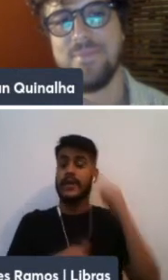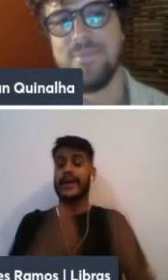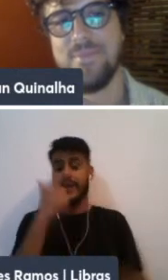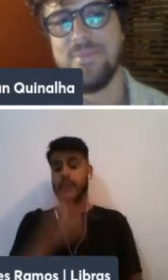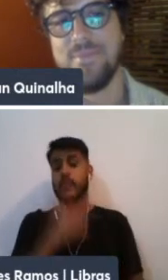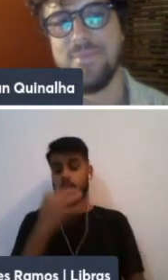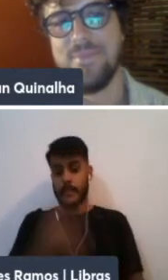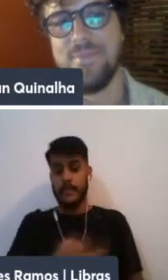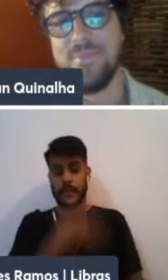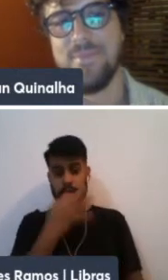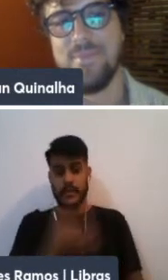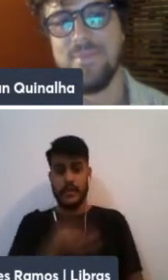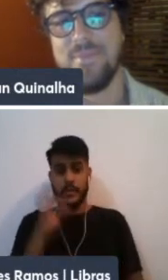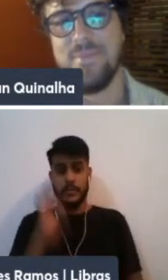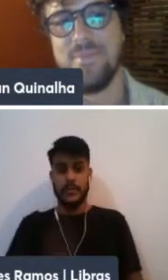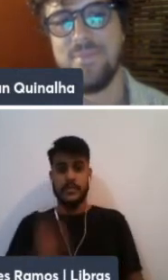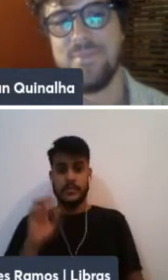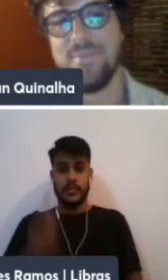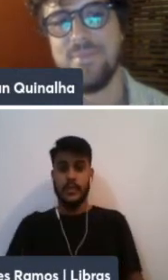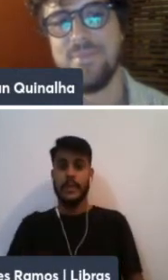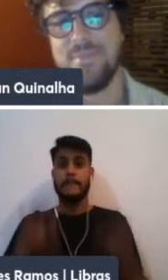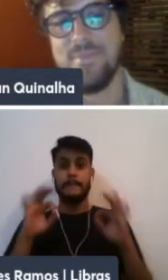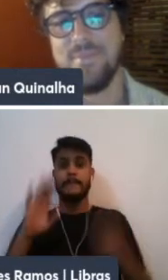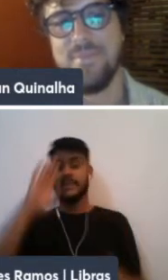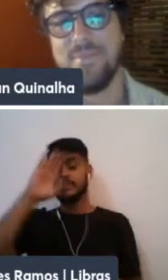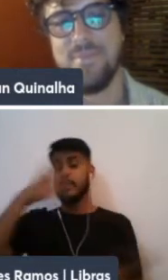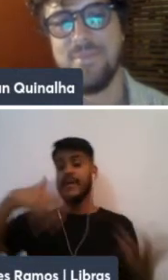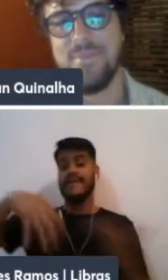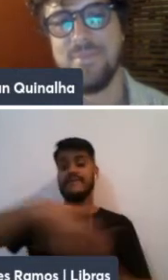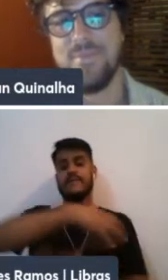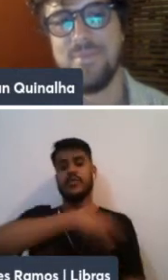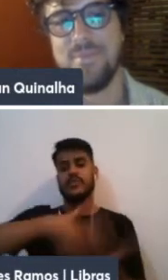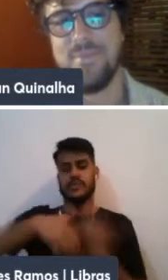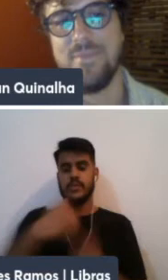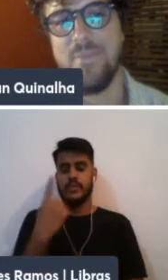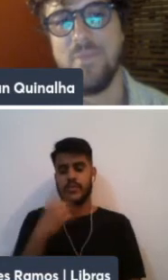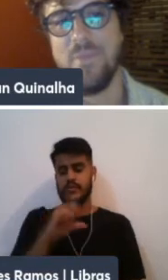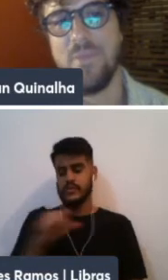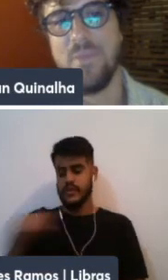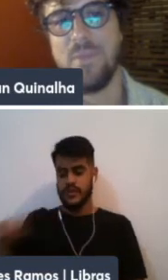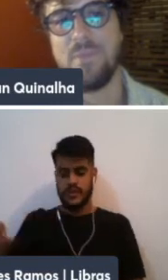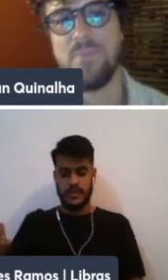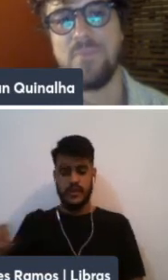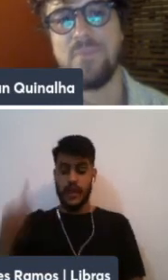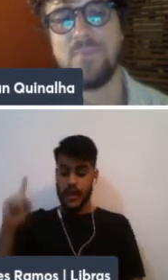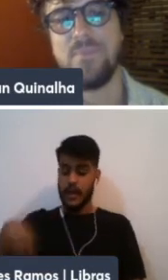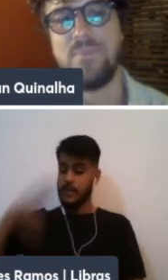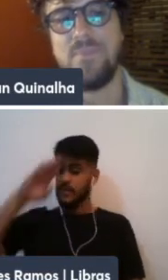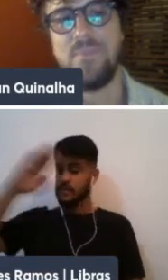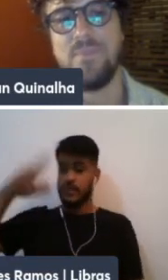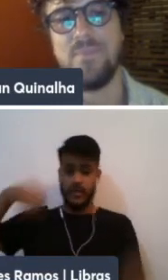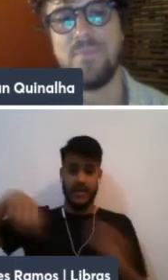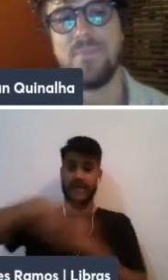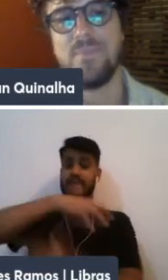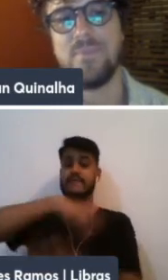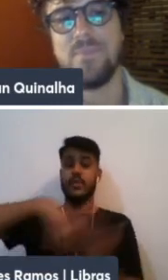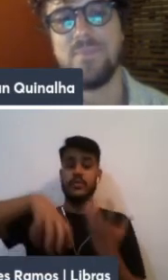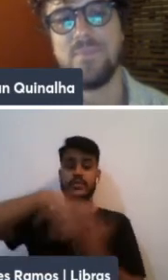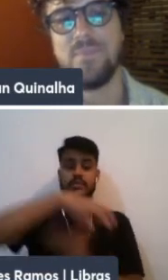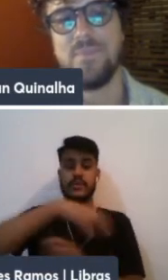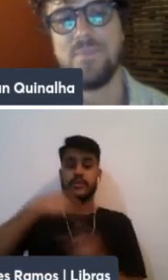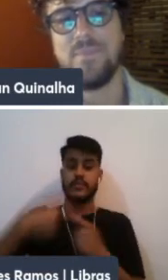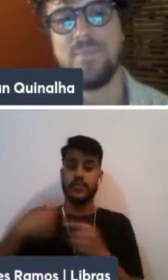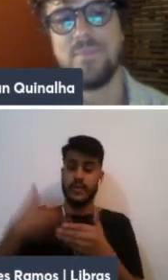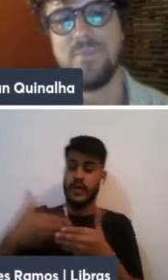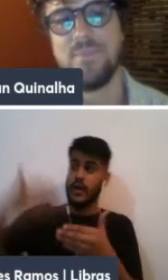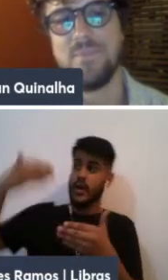a grande revolução dos anos 70, não é? Já herdando o que já vinha lá de fora,